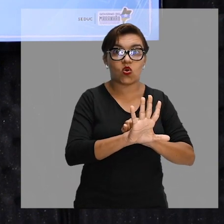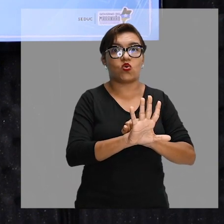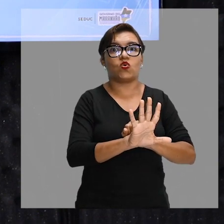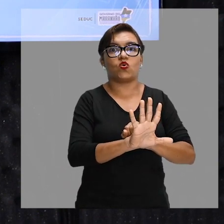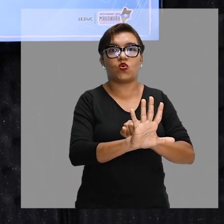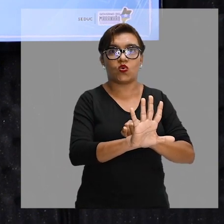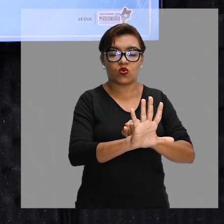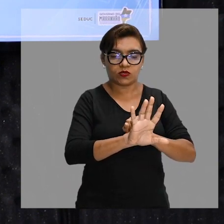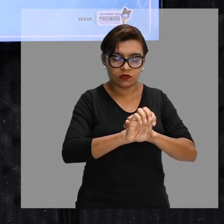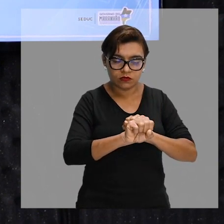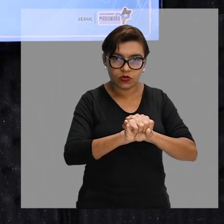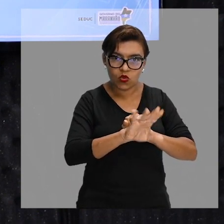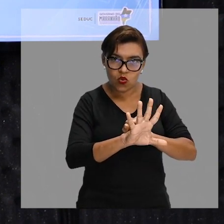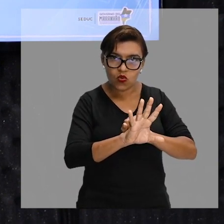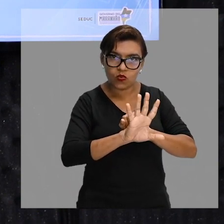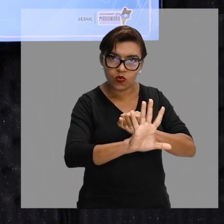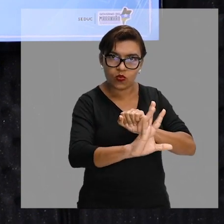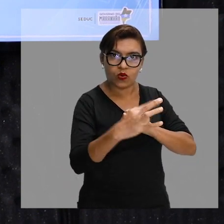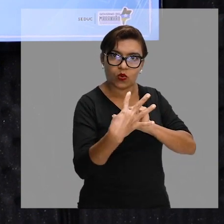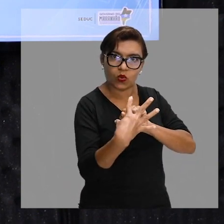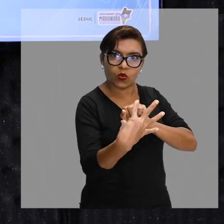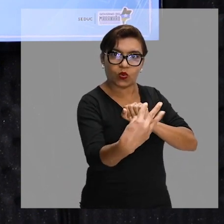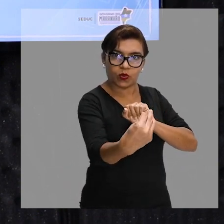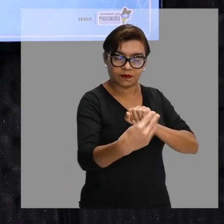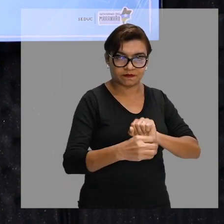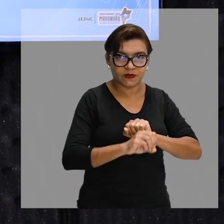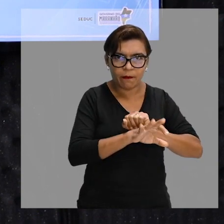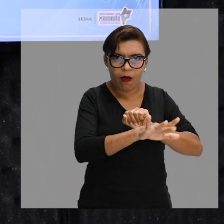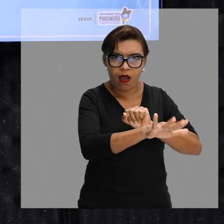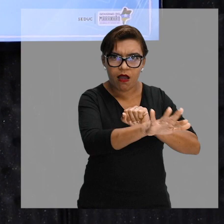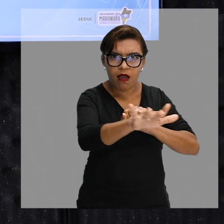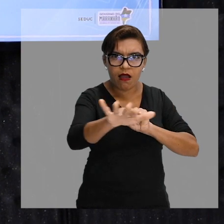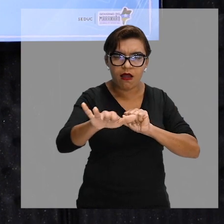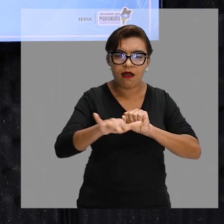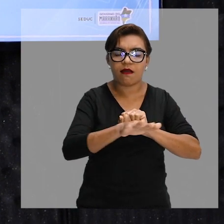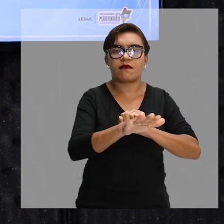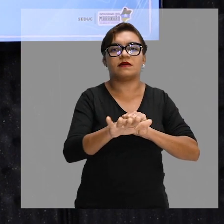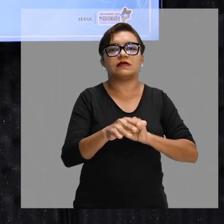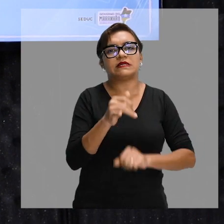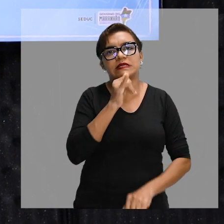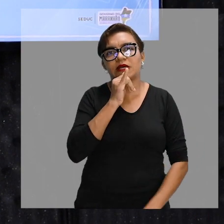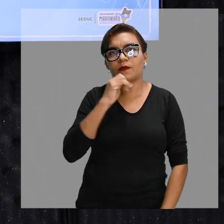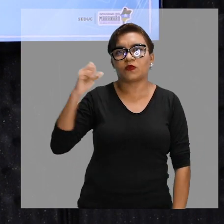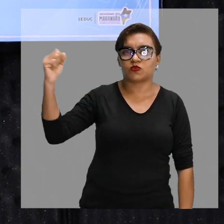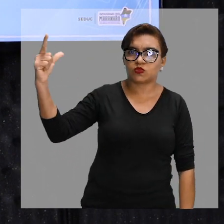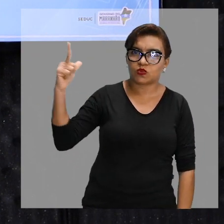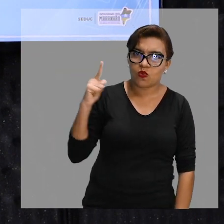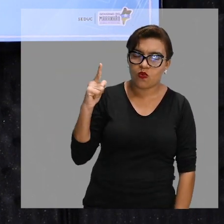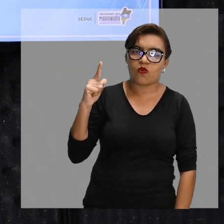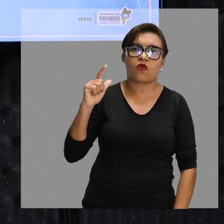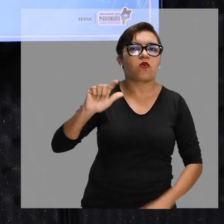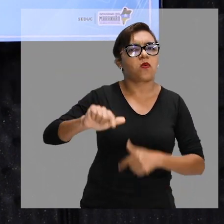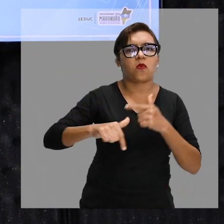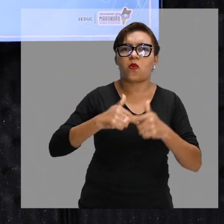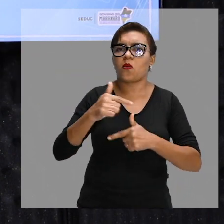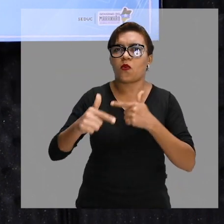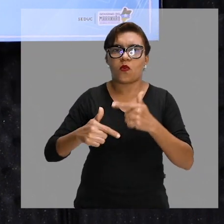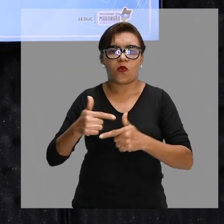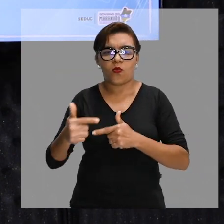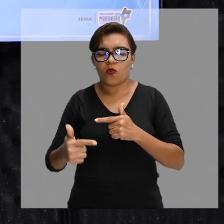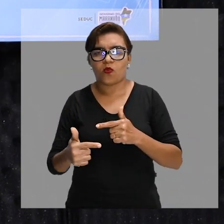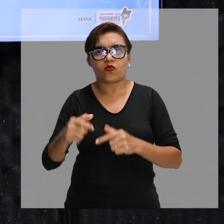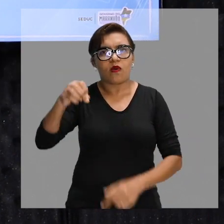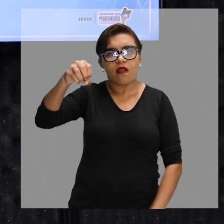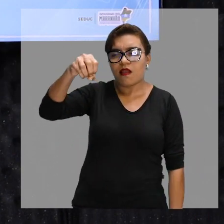pela própria substância, não é? Pela sua própria configuração, que é o caso do Sol, ou por certa circunstância, que é o caso